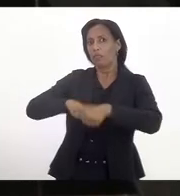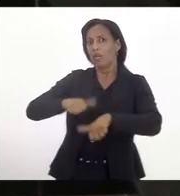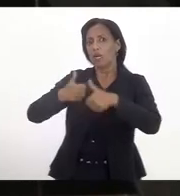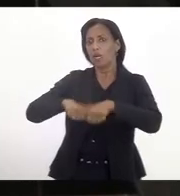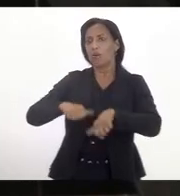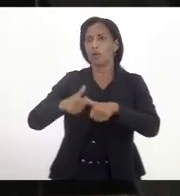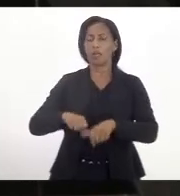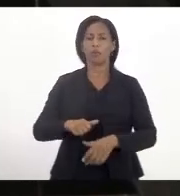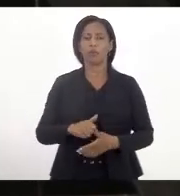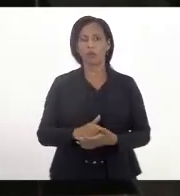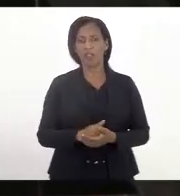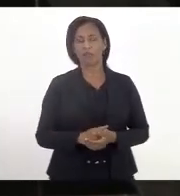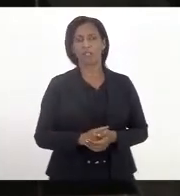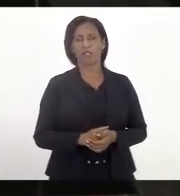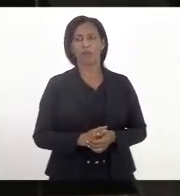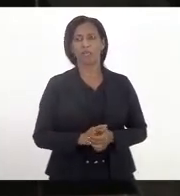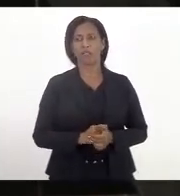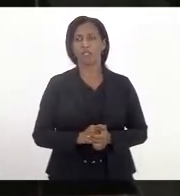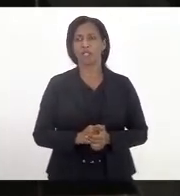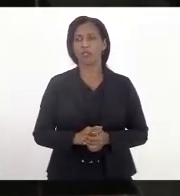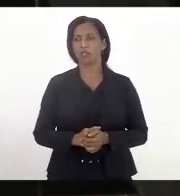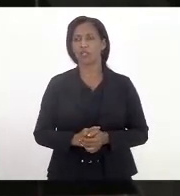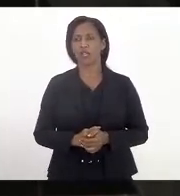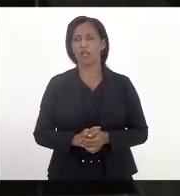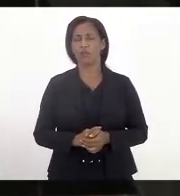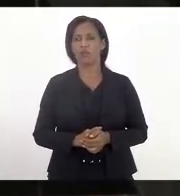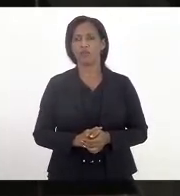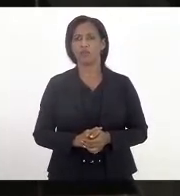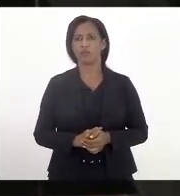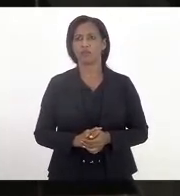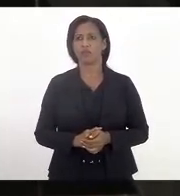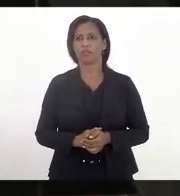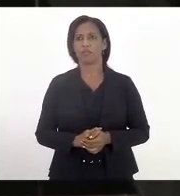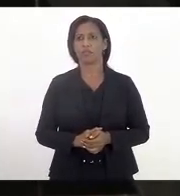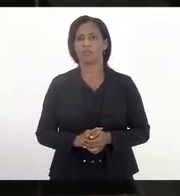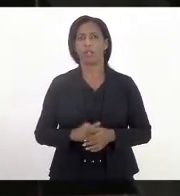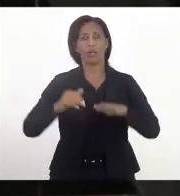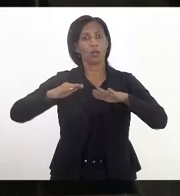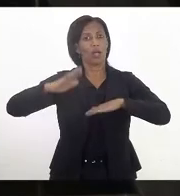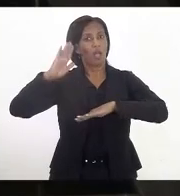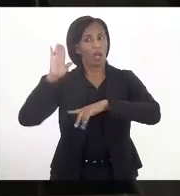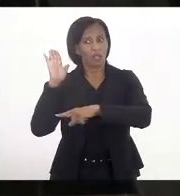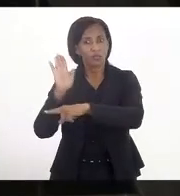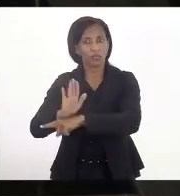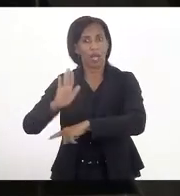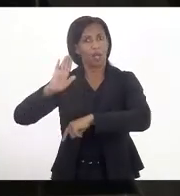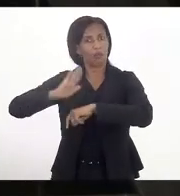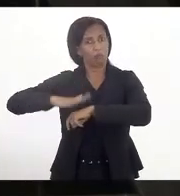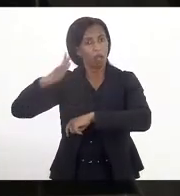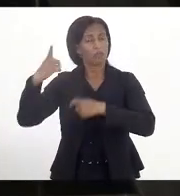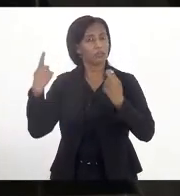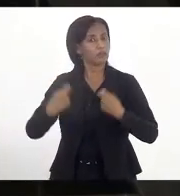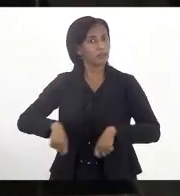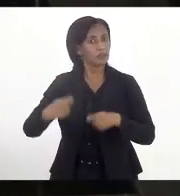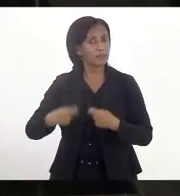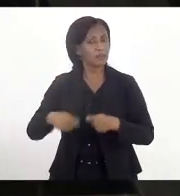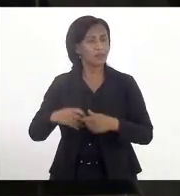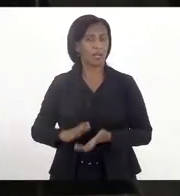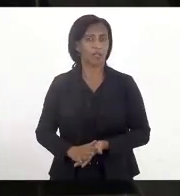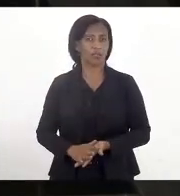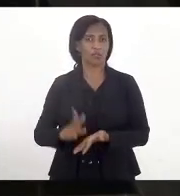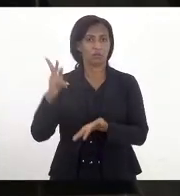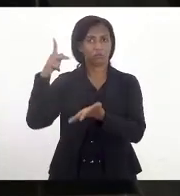dispêndio que ele vai ter para ajudar quem os mais necessitados que